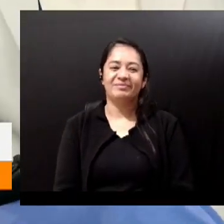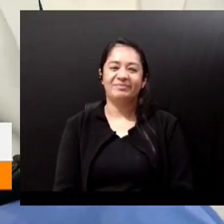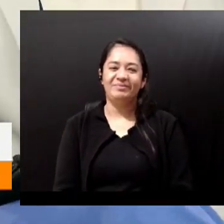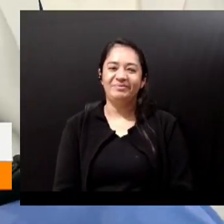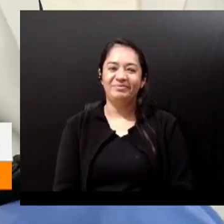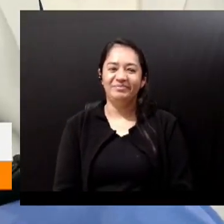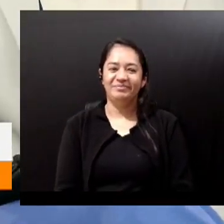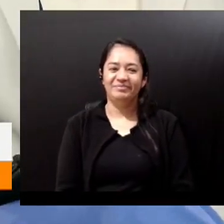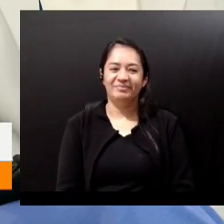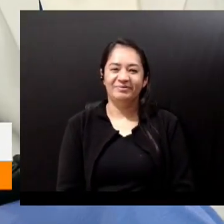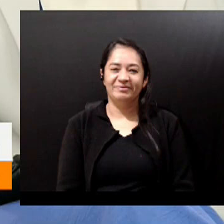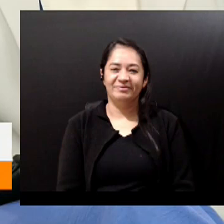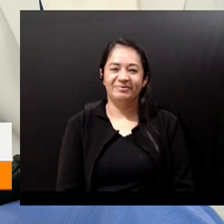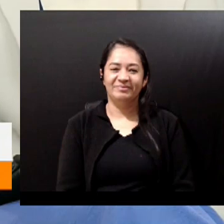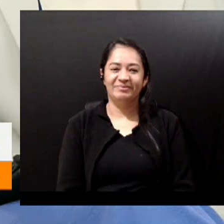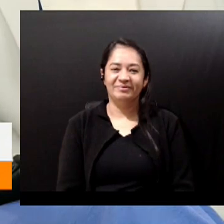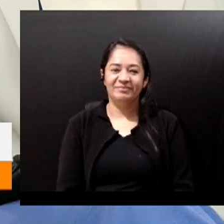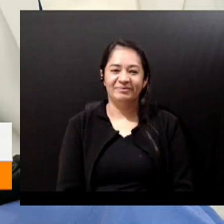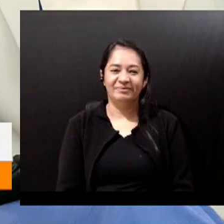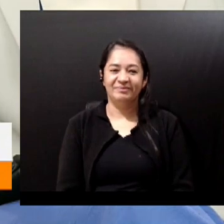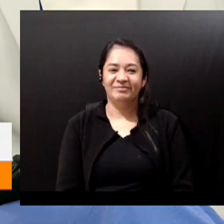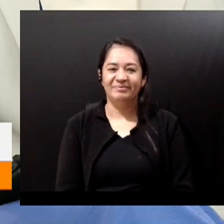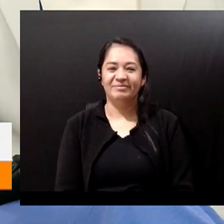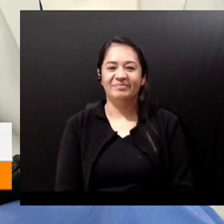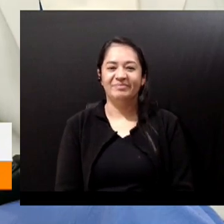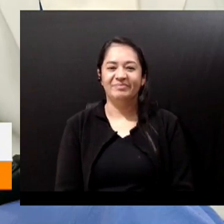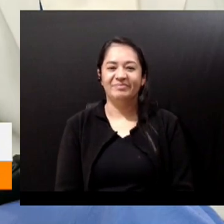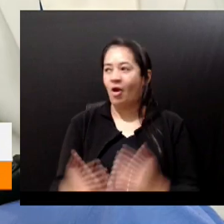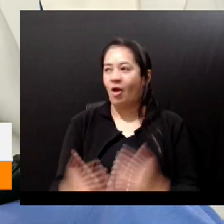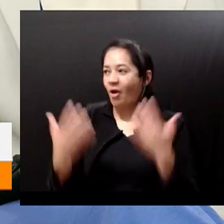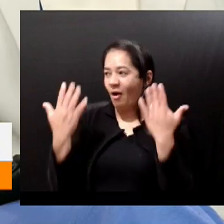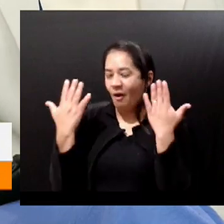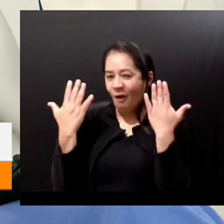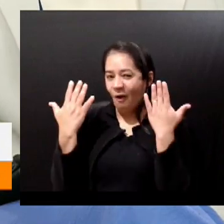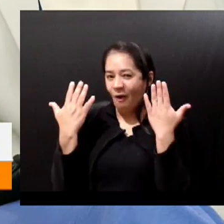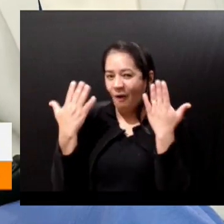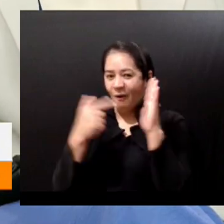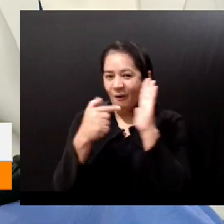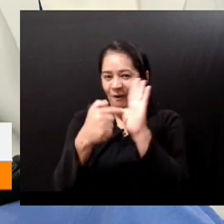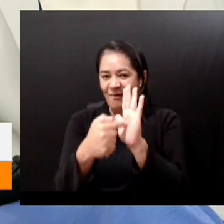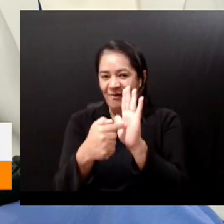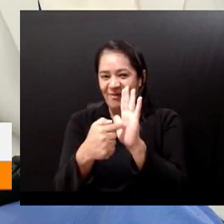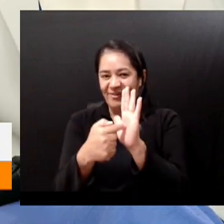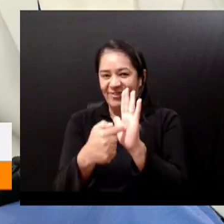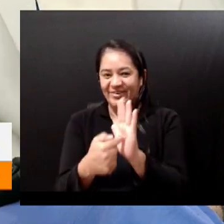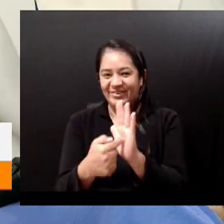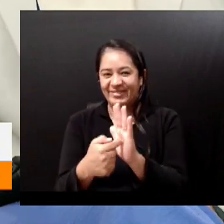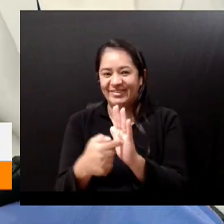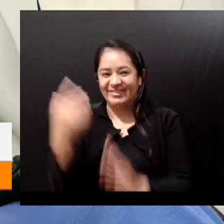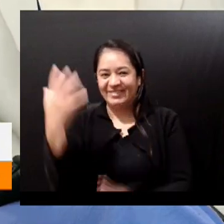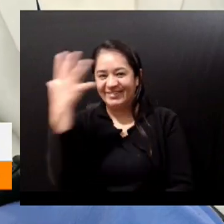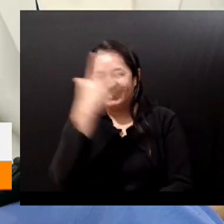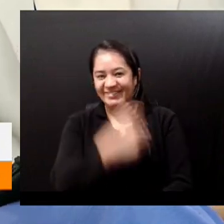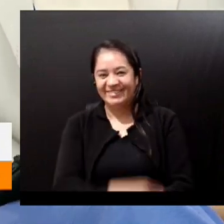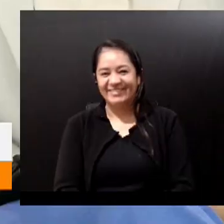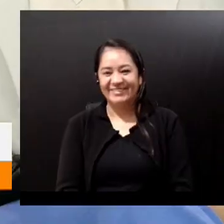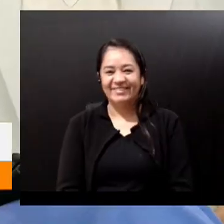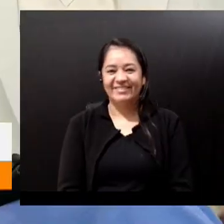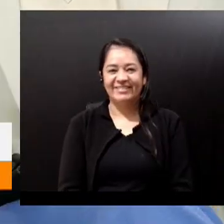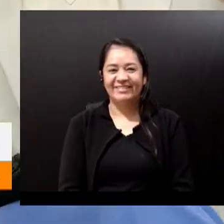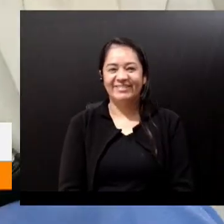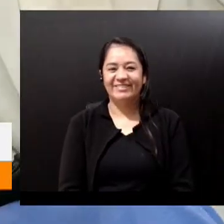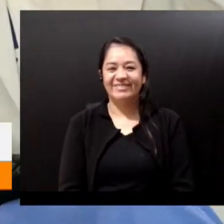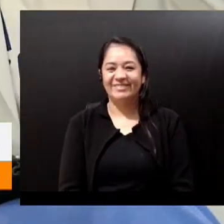Se puder levantar obrigada. suas mãos, por favor, você vê que tá Olha que isso é coisa uma- linda. Harmônico, Não, é uma né? harmonia que chega a nos envergonhar,